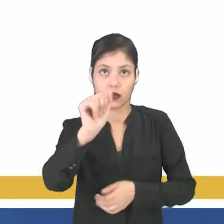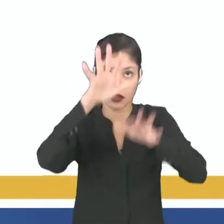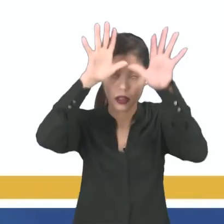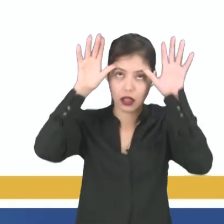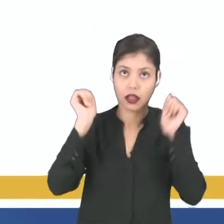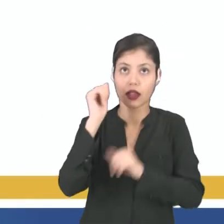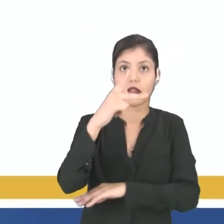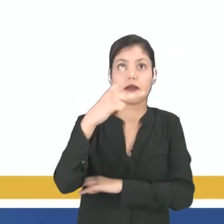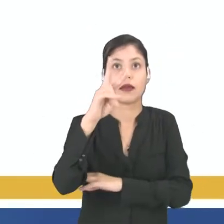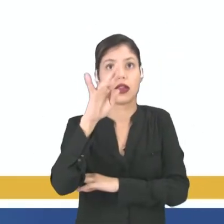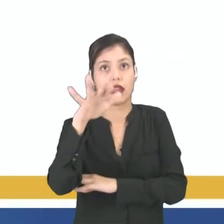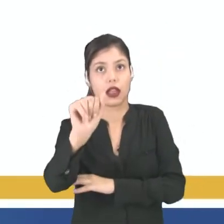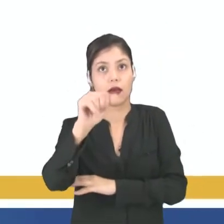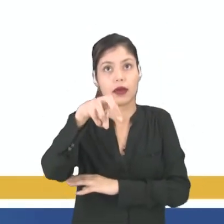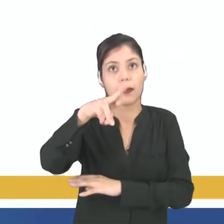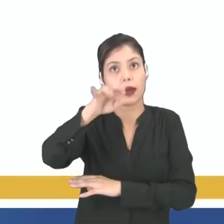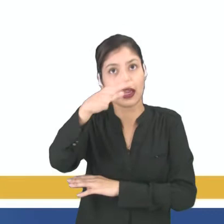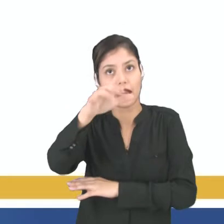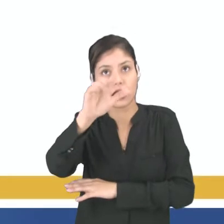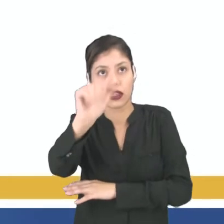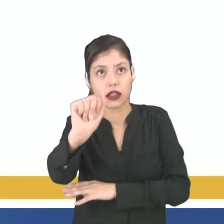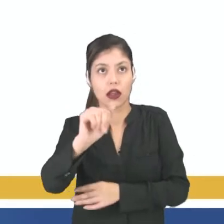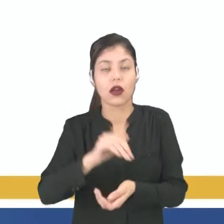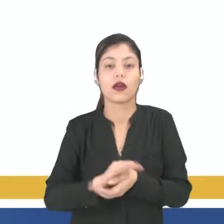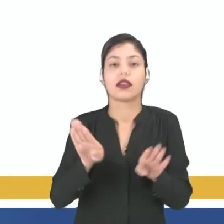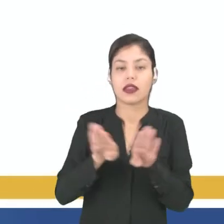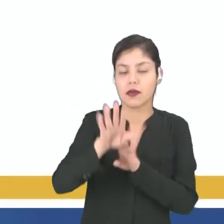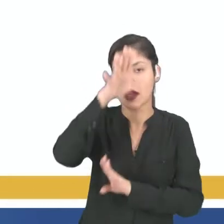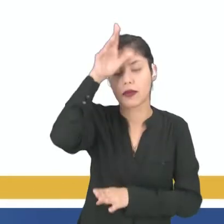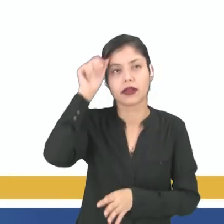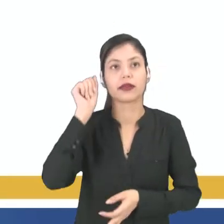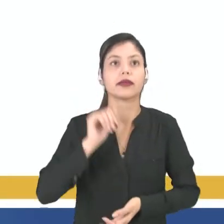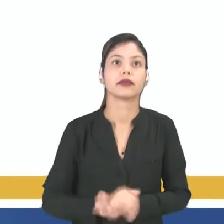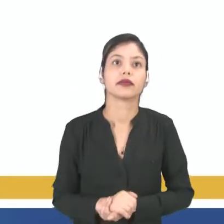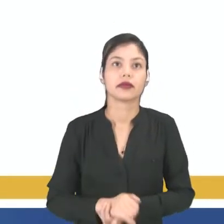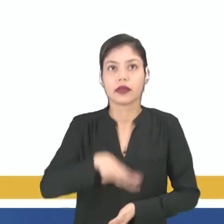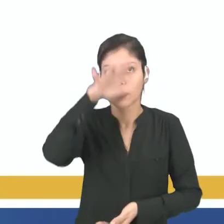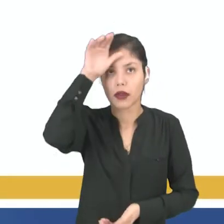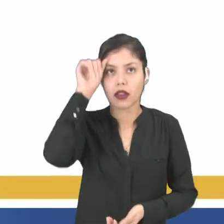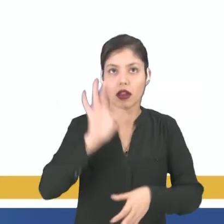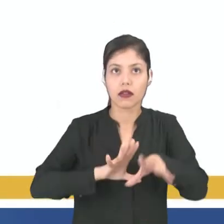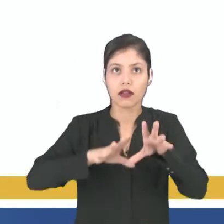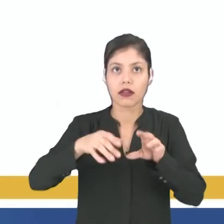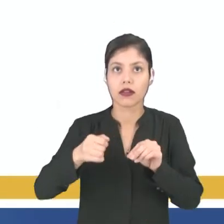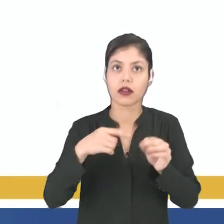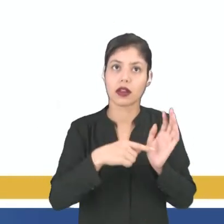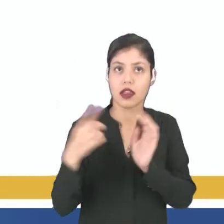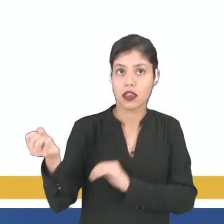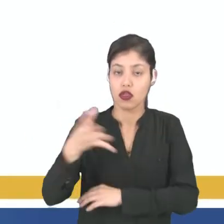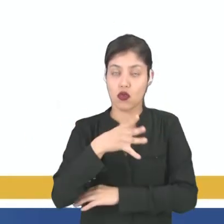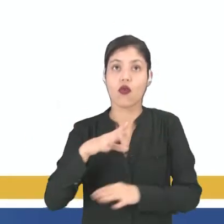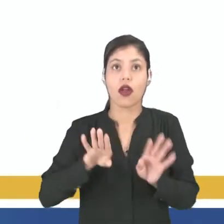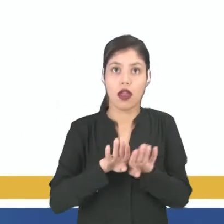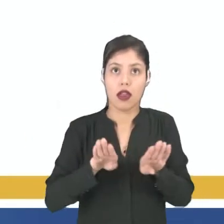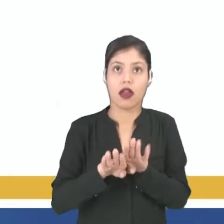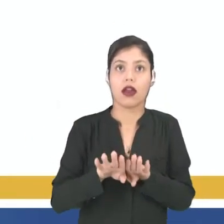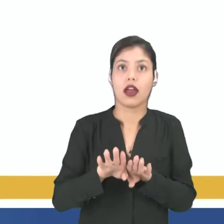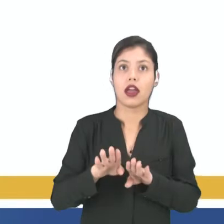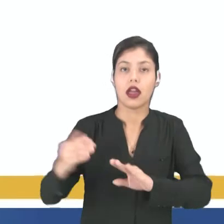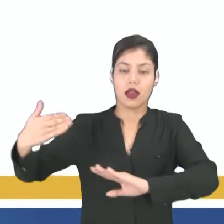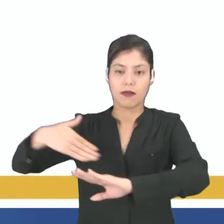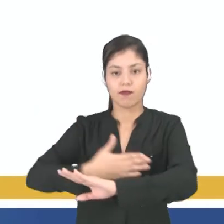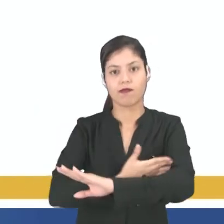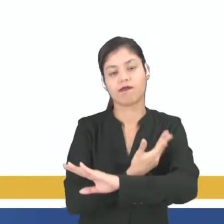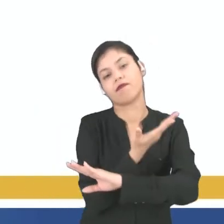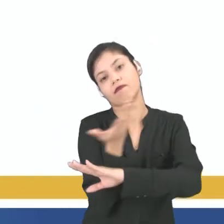Acre, Paraíba, Maranhão e Amazonas. B. A Amazônia é formada por distintos ecossistemas uniformes